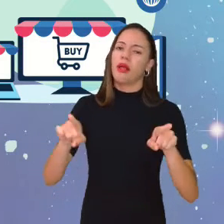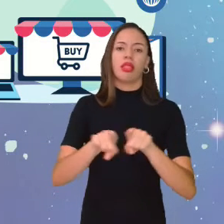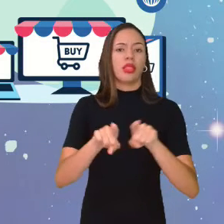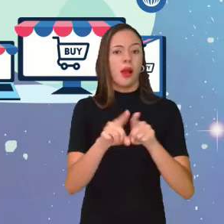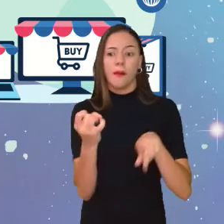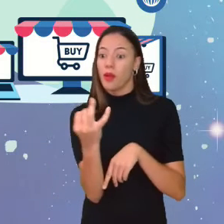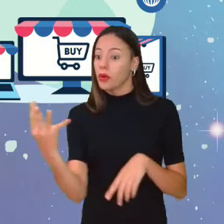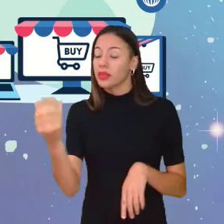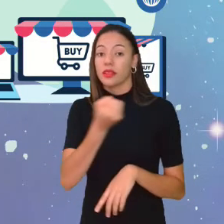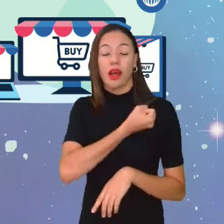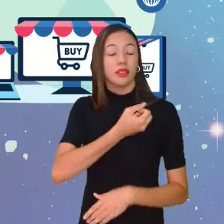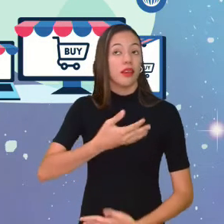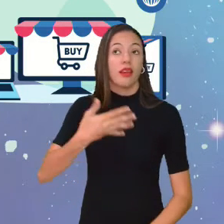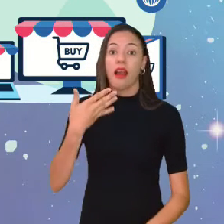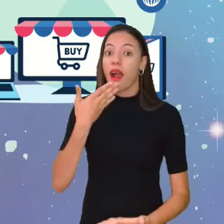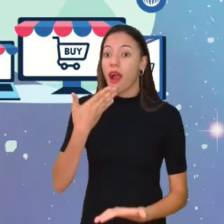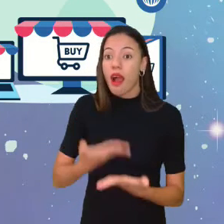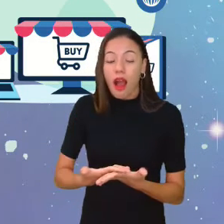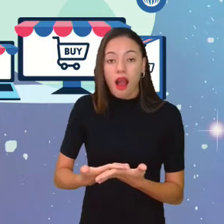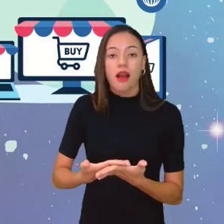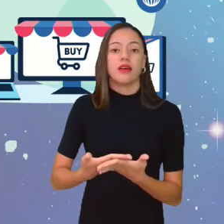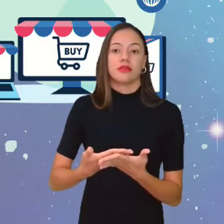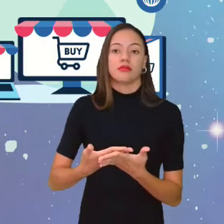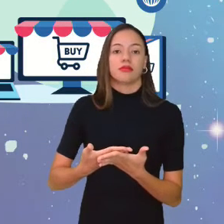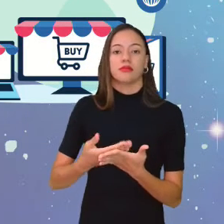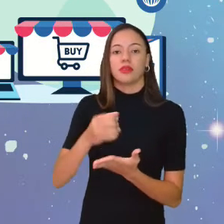números impressionantes no e-commerce, né? Ou seja,